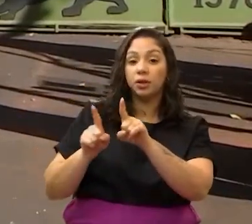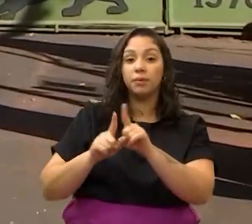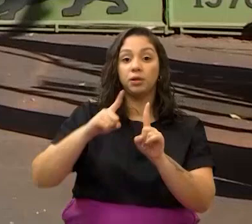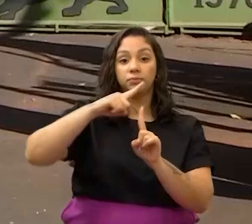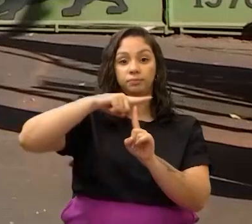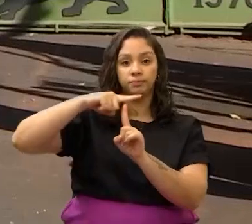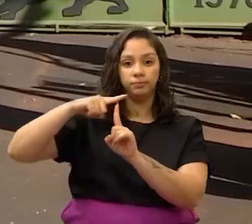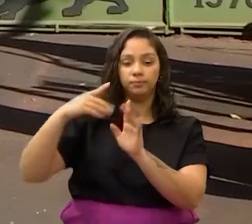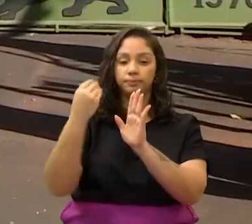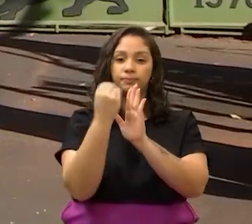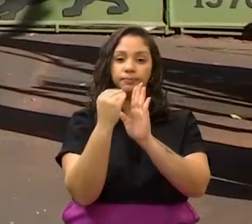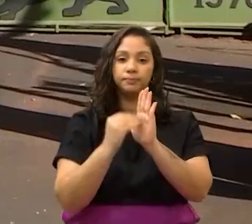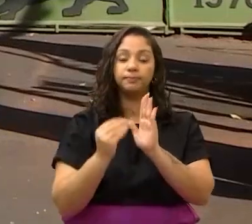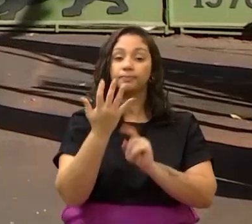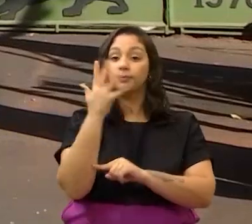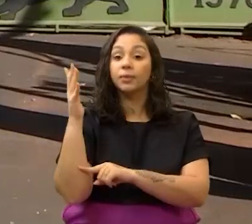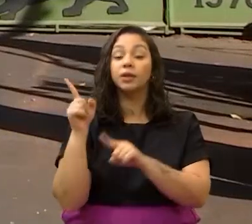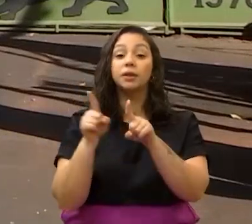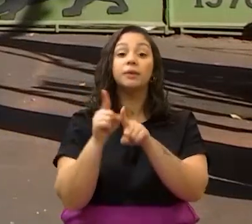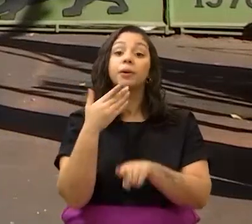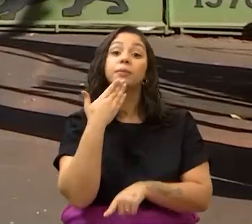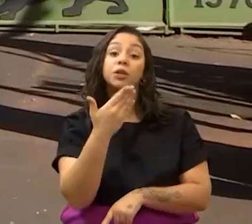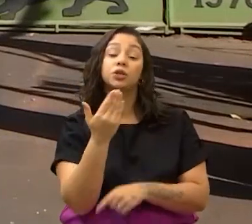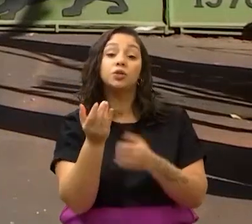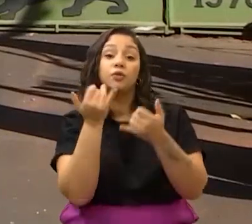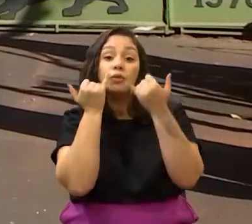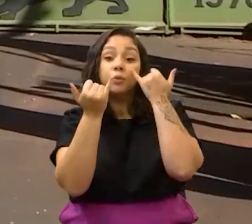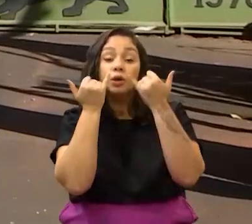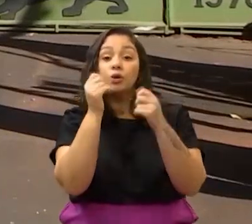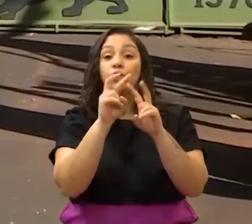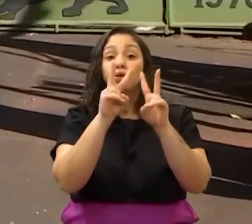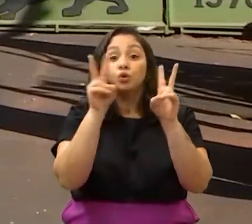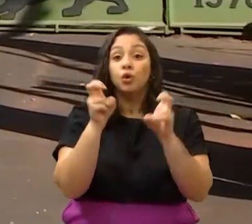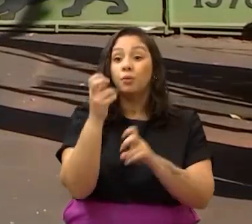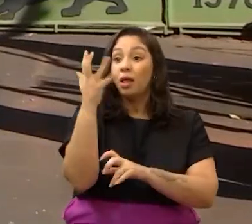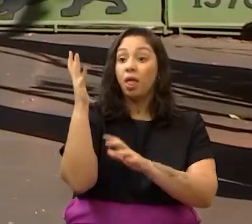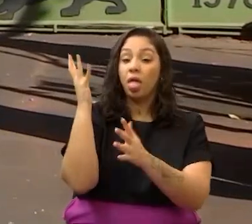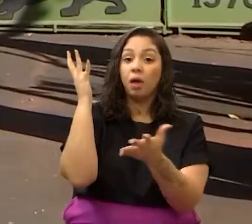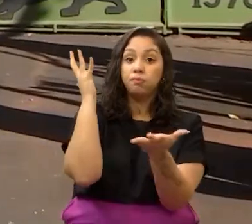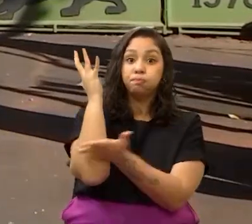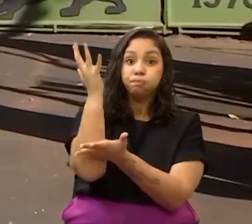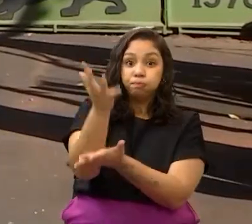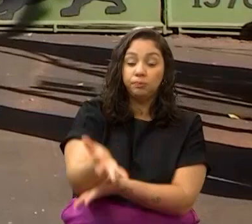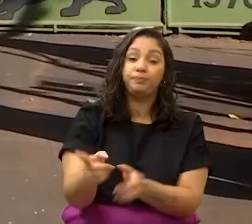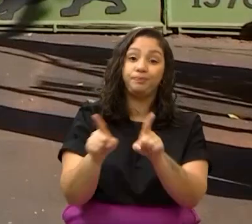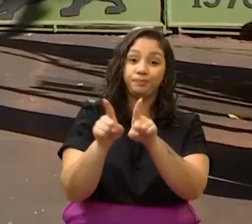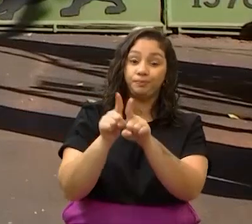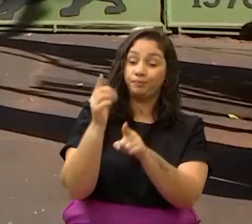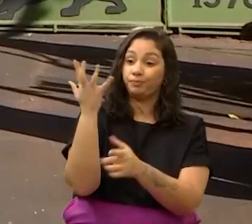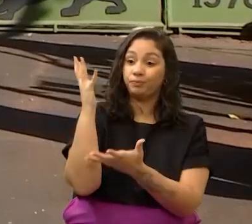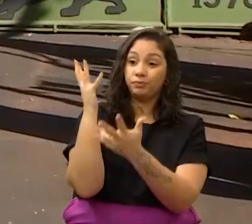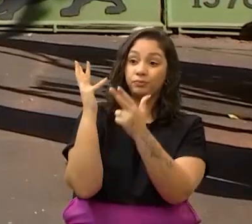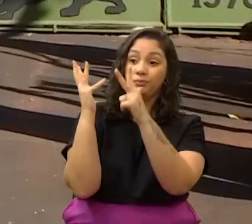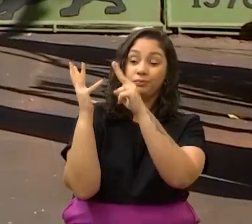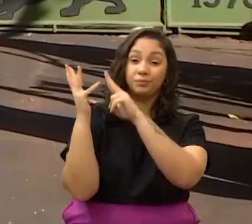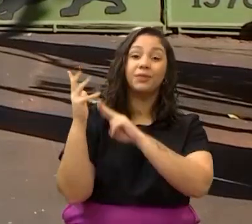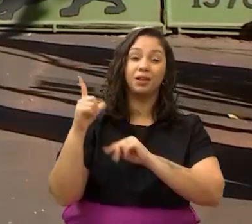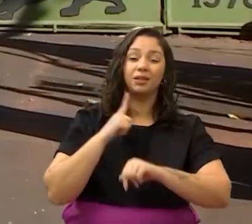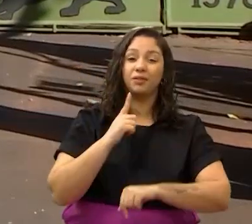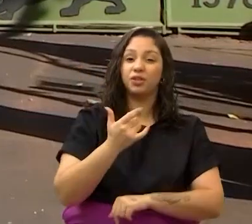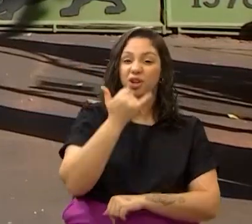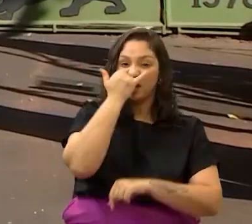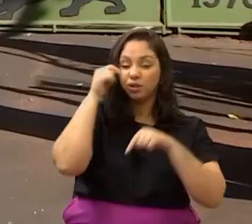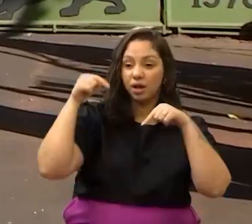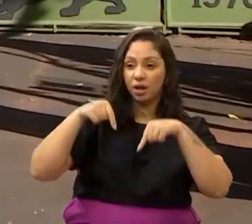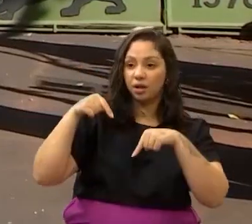de espécie. Também solicitou informações sobre poda e extração de árvore. Inclusive, a tragédia envolvendo uma